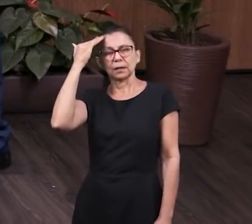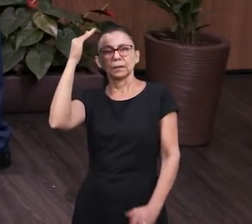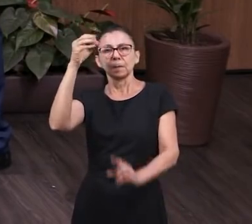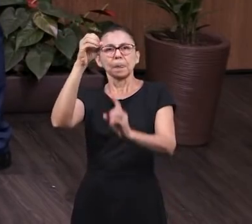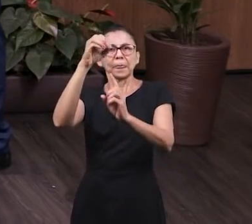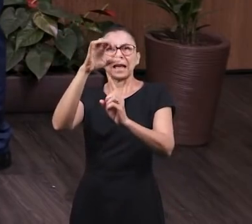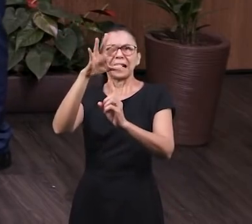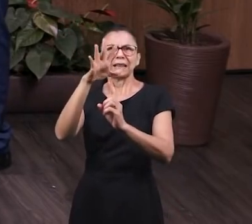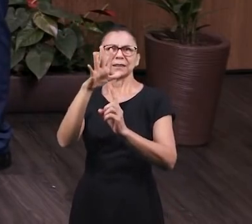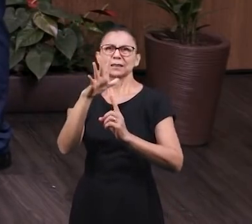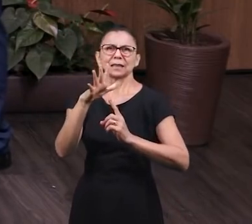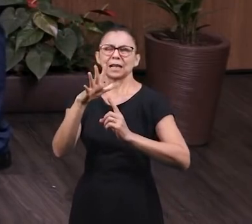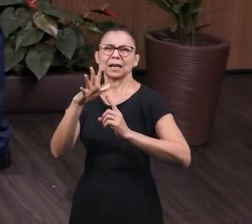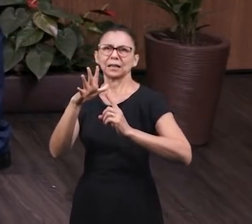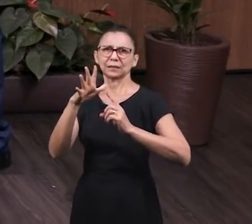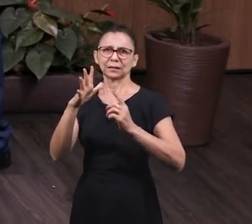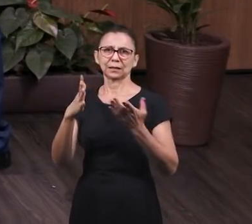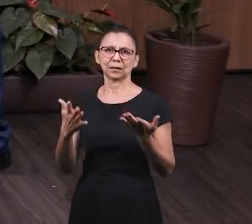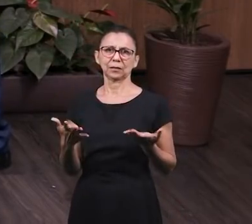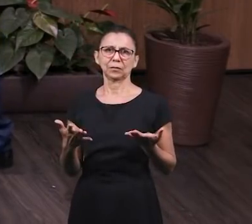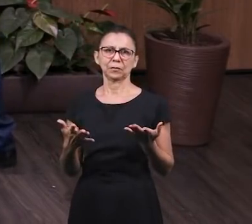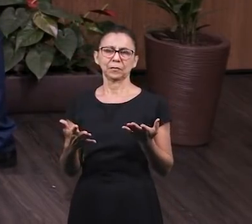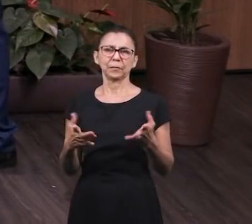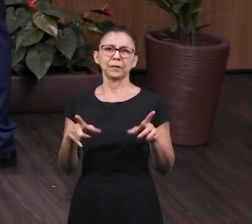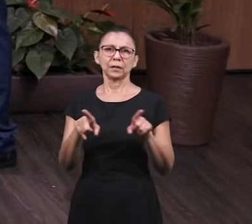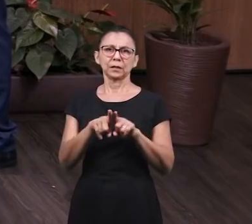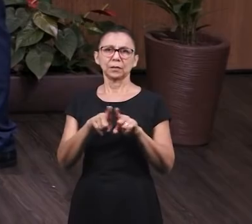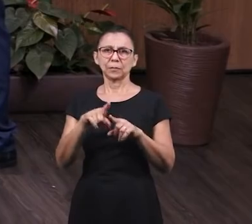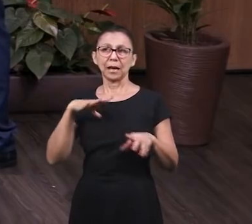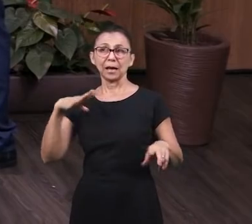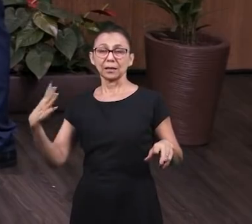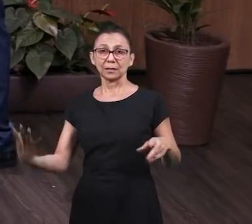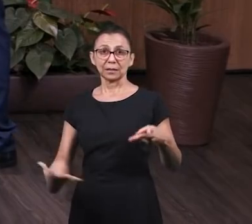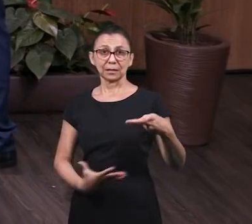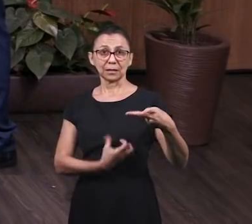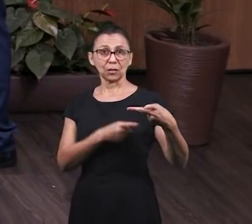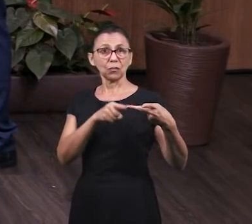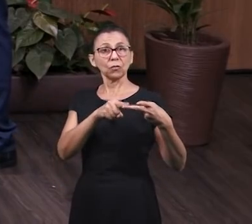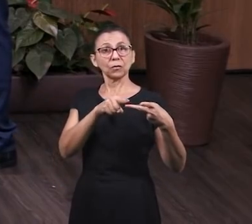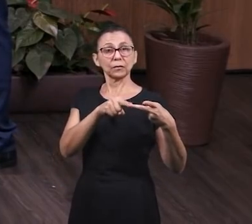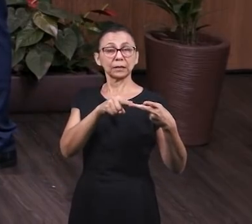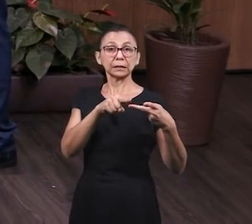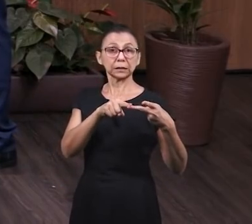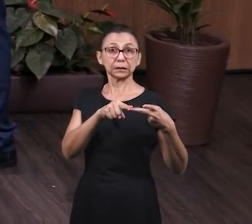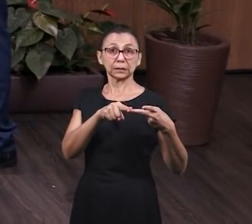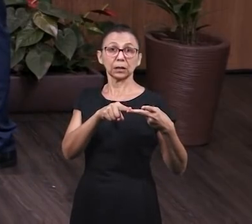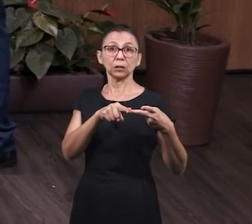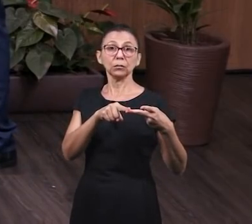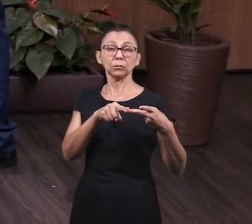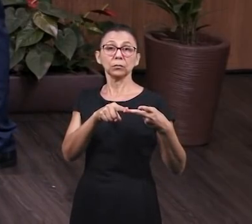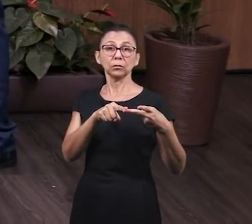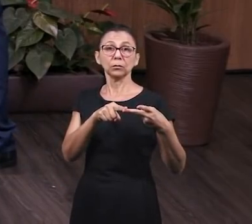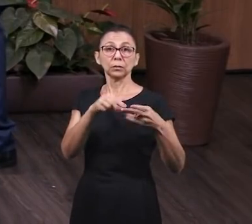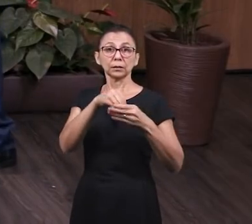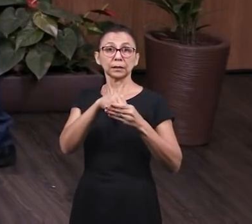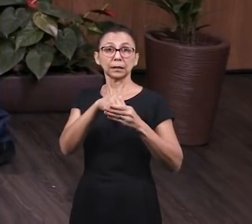de Deus, a salvação por Jesus, veio a partir desse texto, dessa